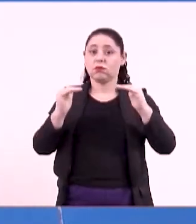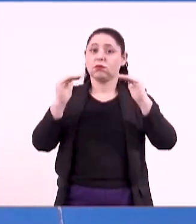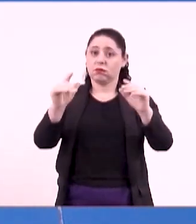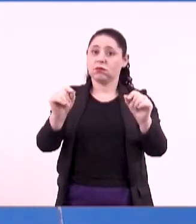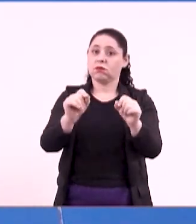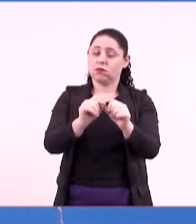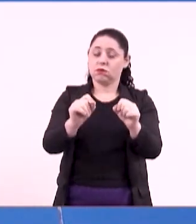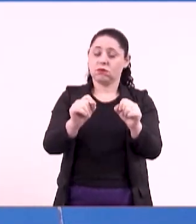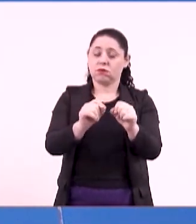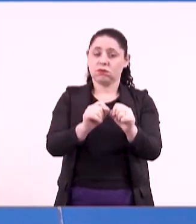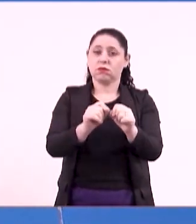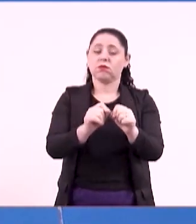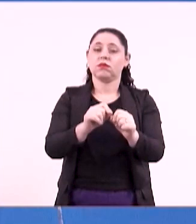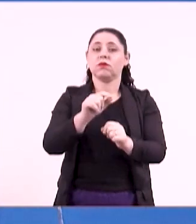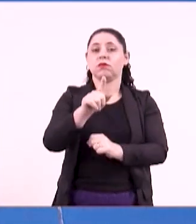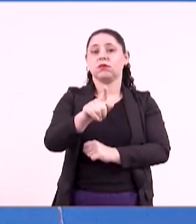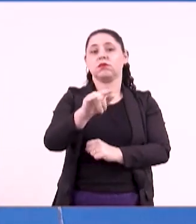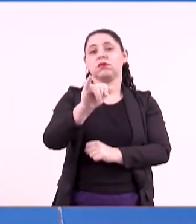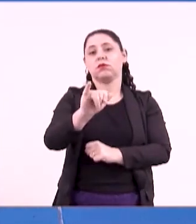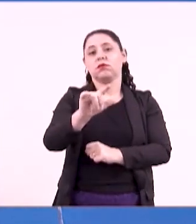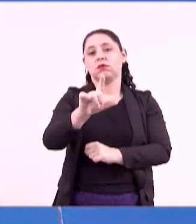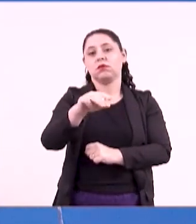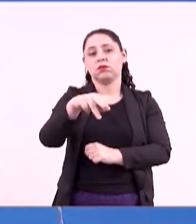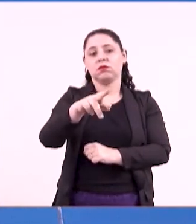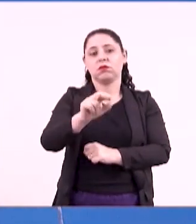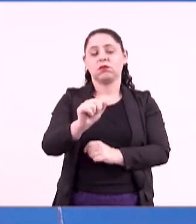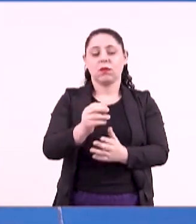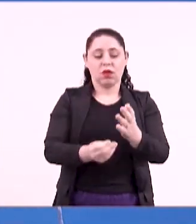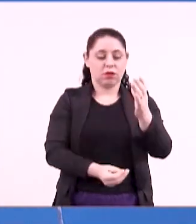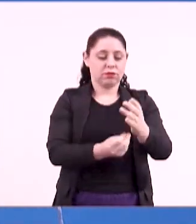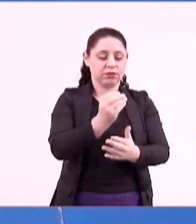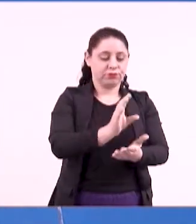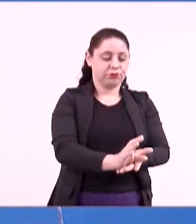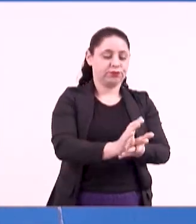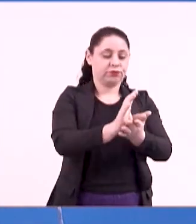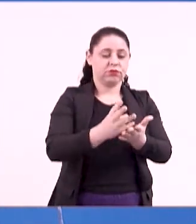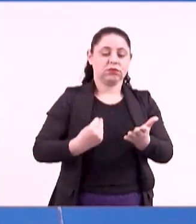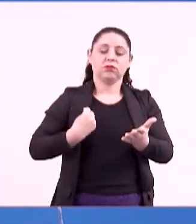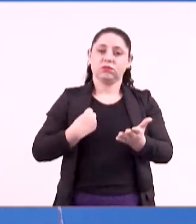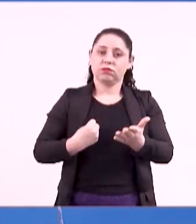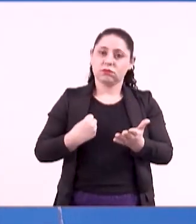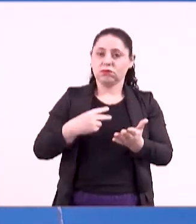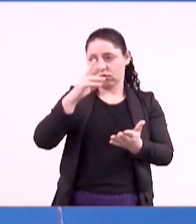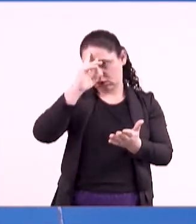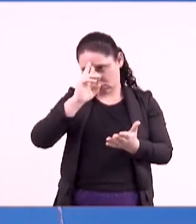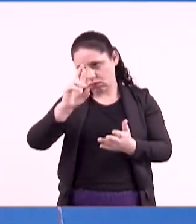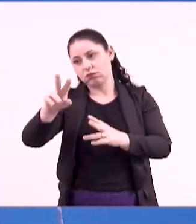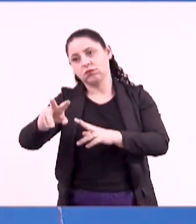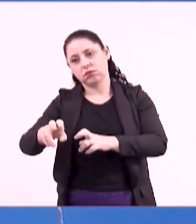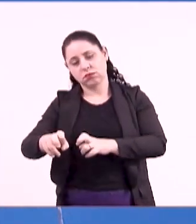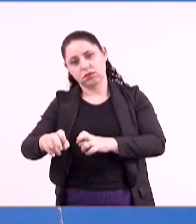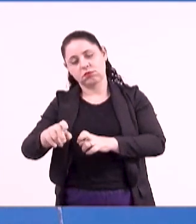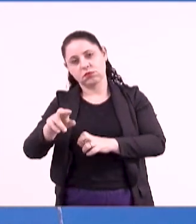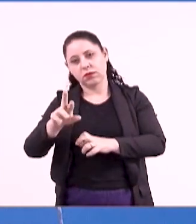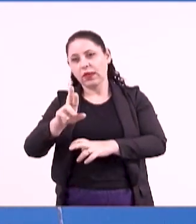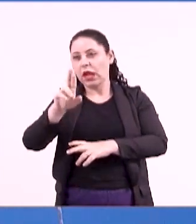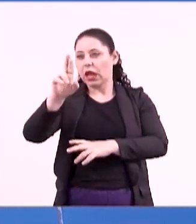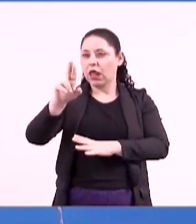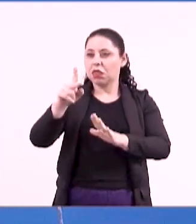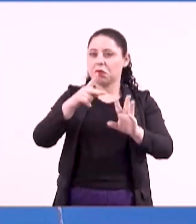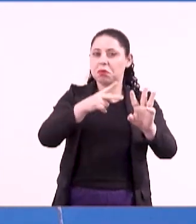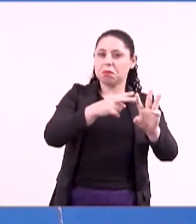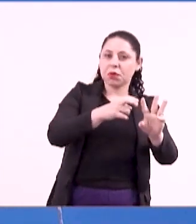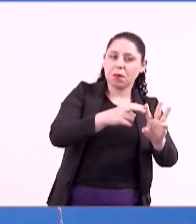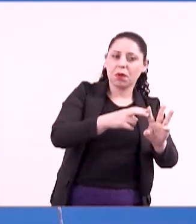fez, Gilmar Mendes, criando uma comissão que participa proprietários, que participa a liderança dos povos indígenas,